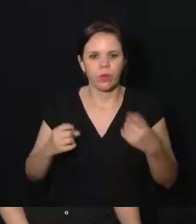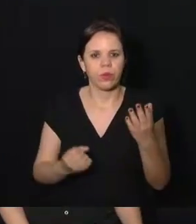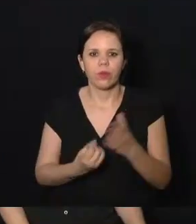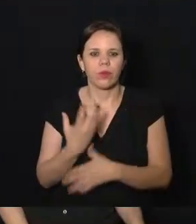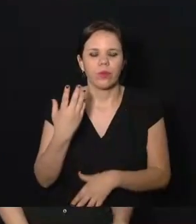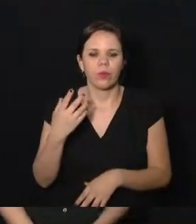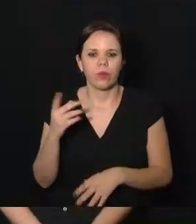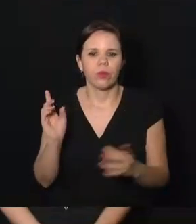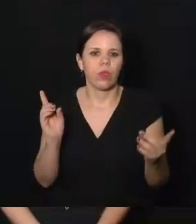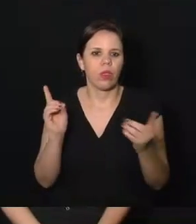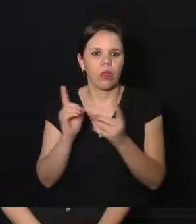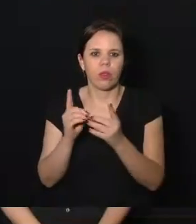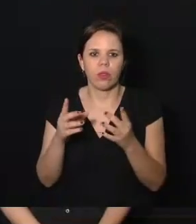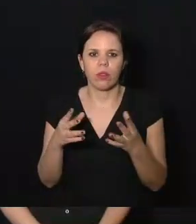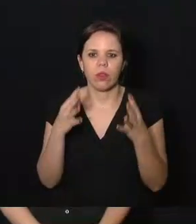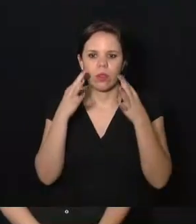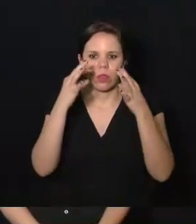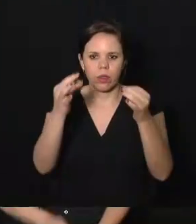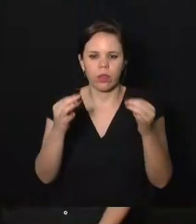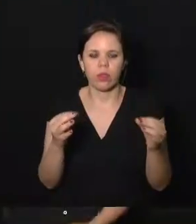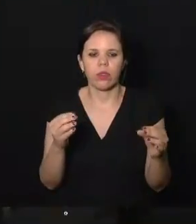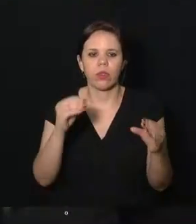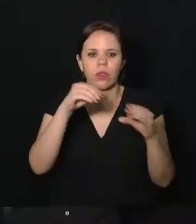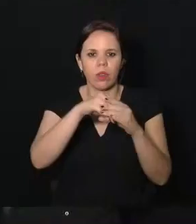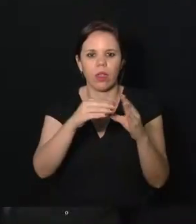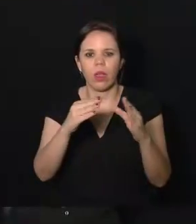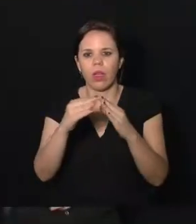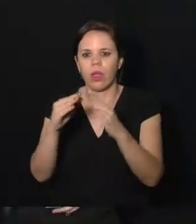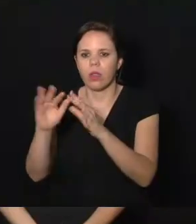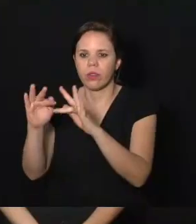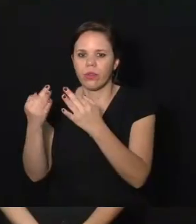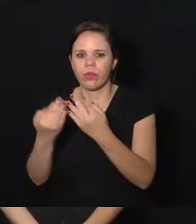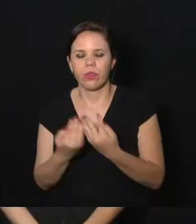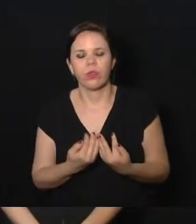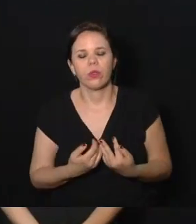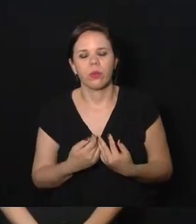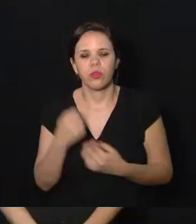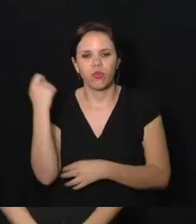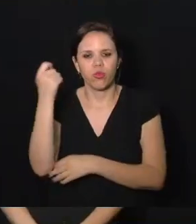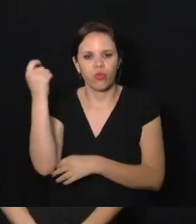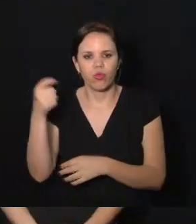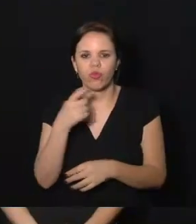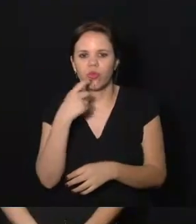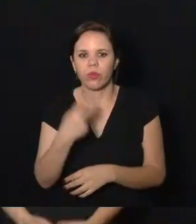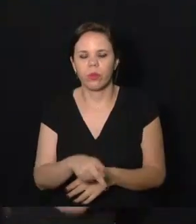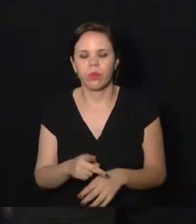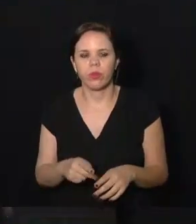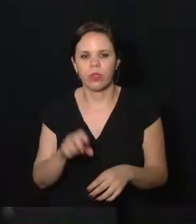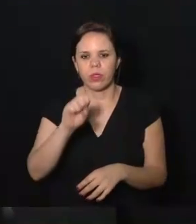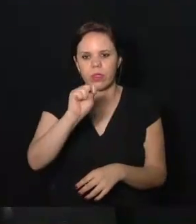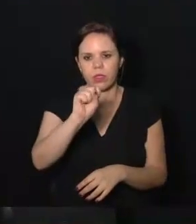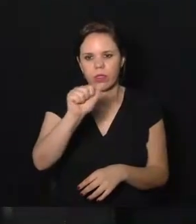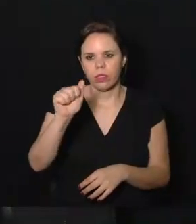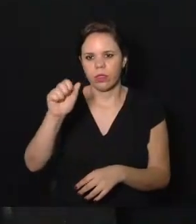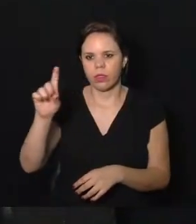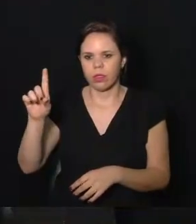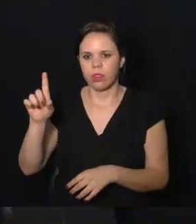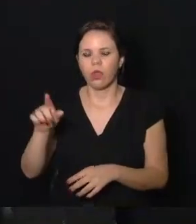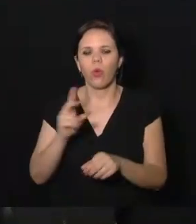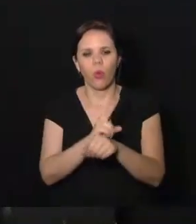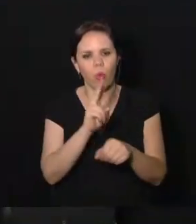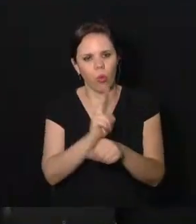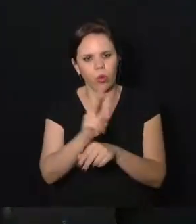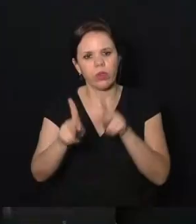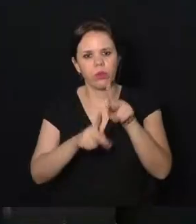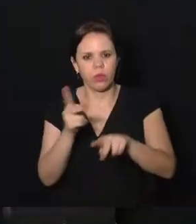do Serviço de Atenção Domiciliar da Zona Sudoeste da cidade. O SAD, como é mais conhecido, cuida de pacientes